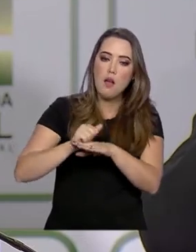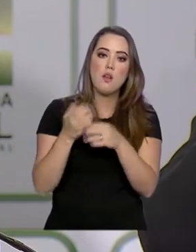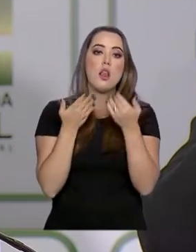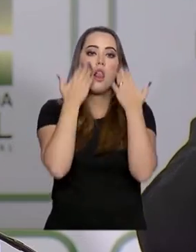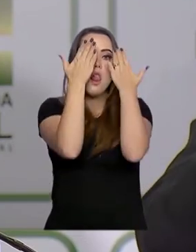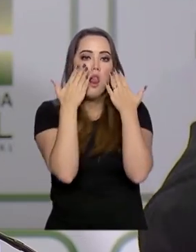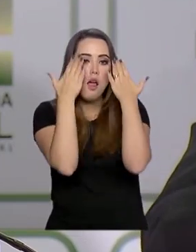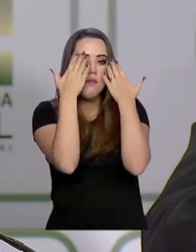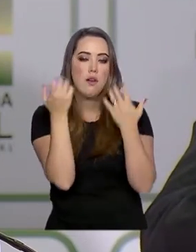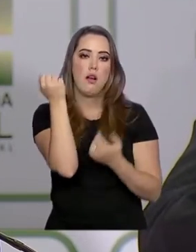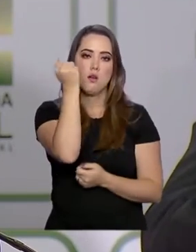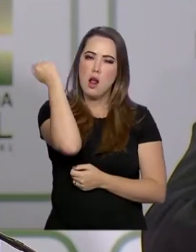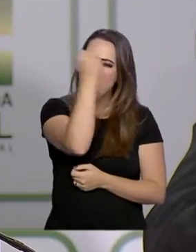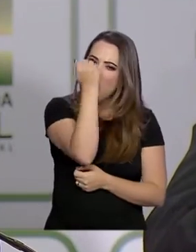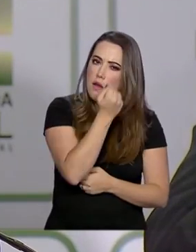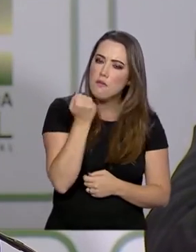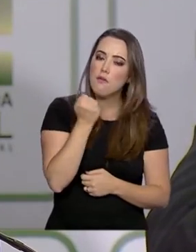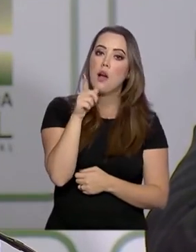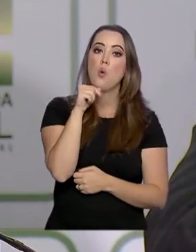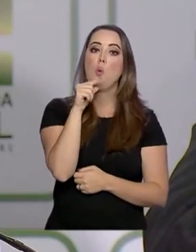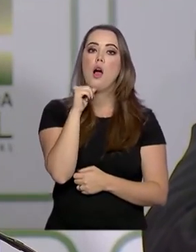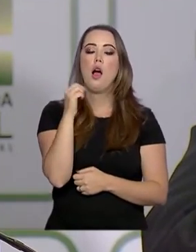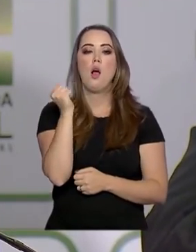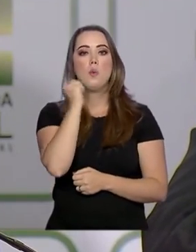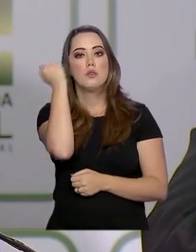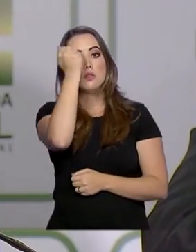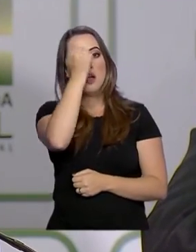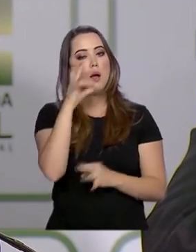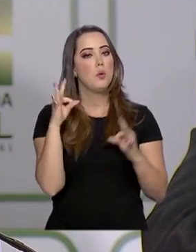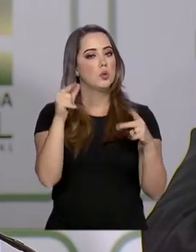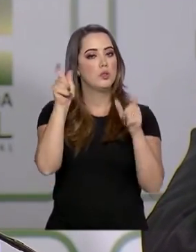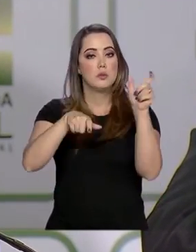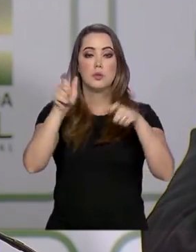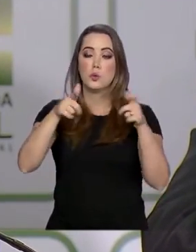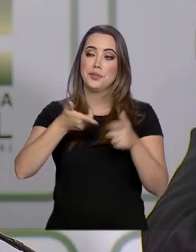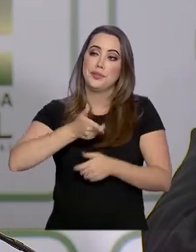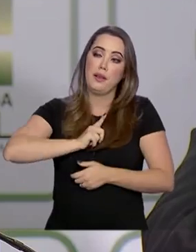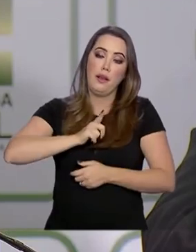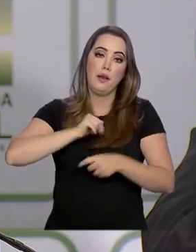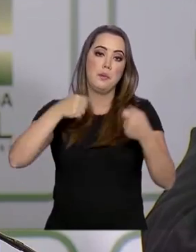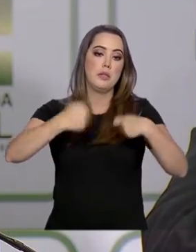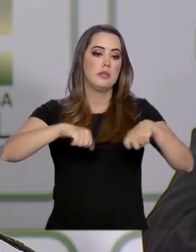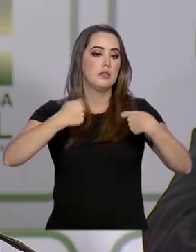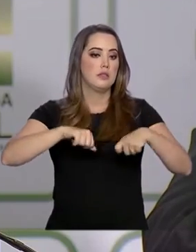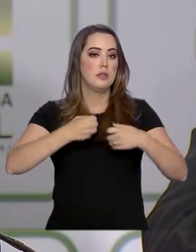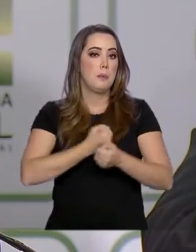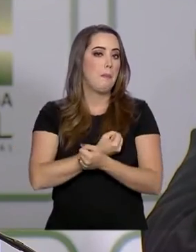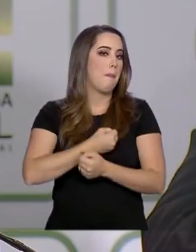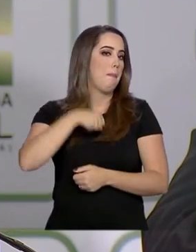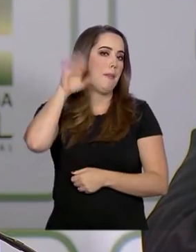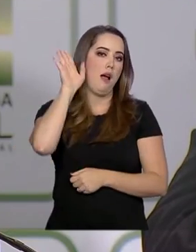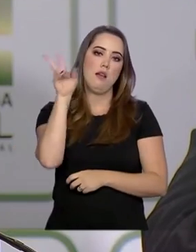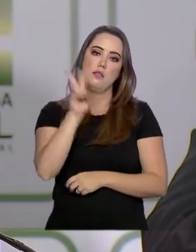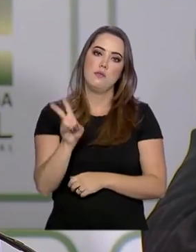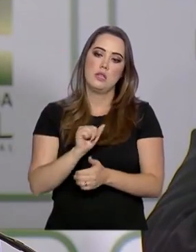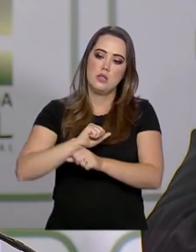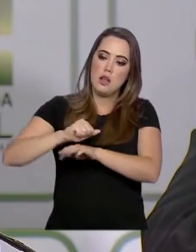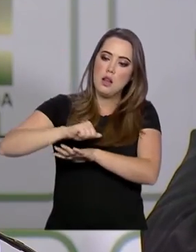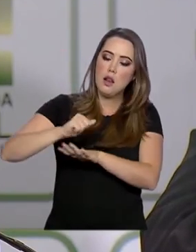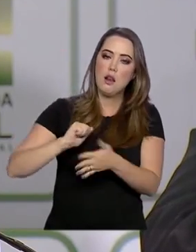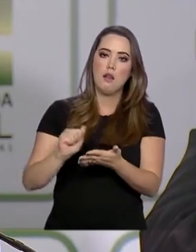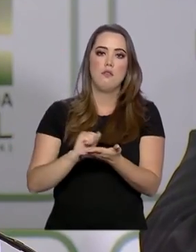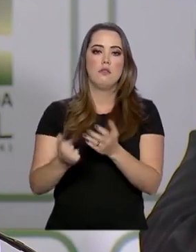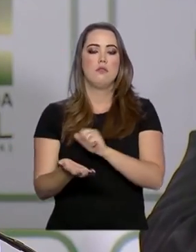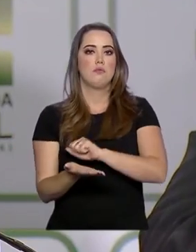com água e sabão. Água e sabão todo mundo tem. O brasileiro precisa aumentar o número de vezes que lava as mãos e lava o